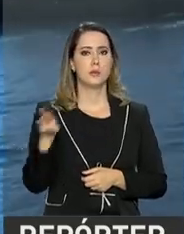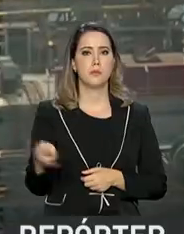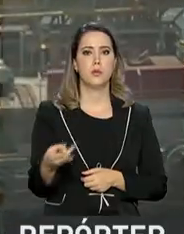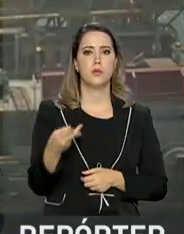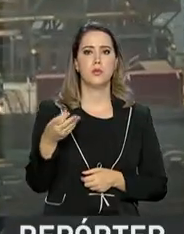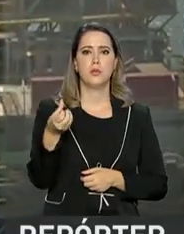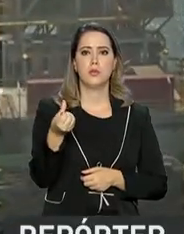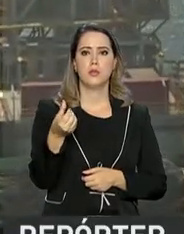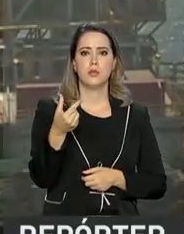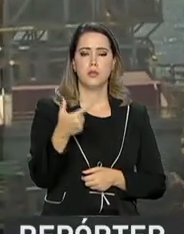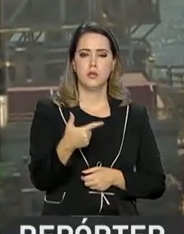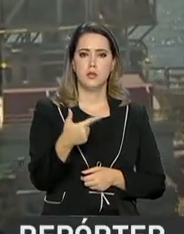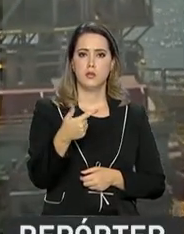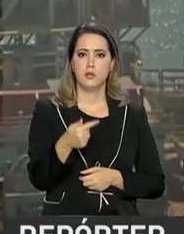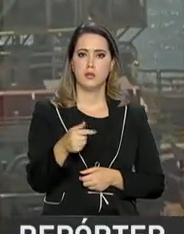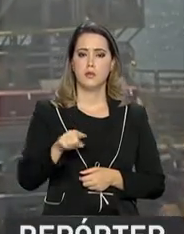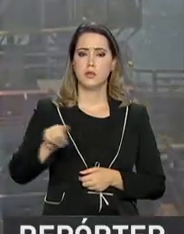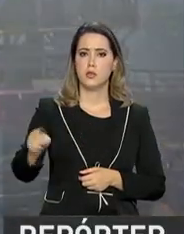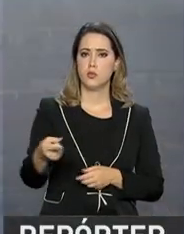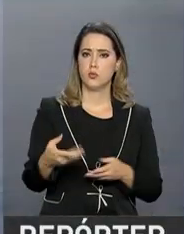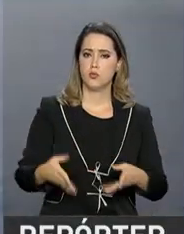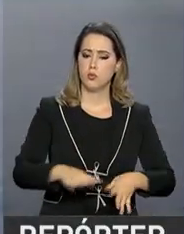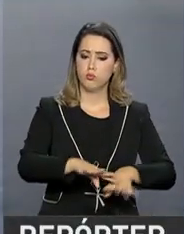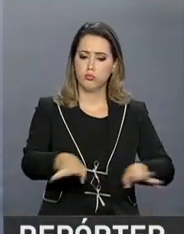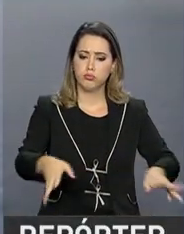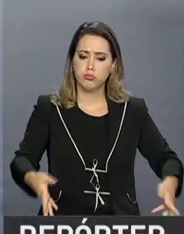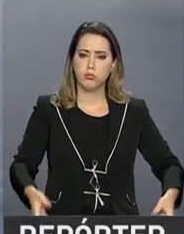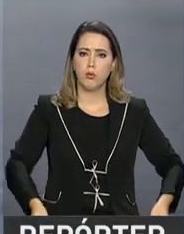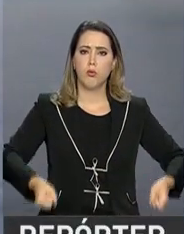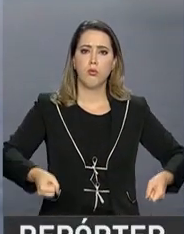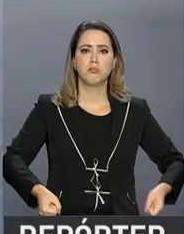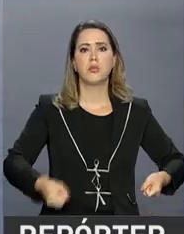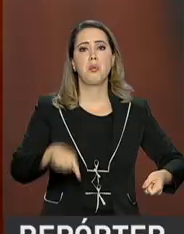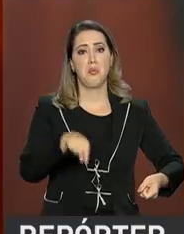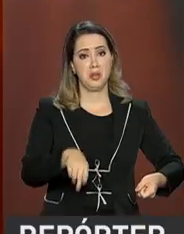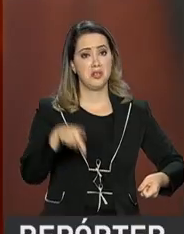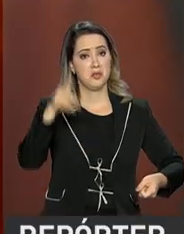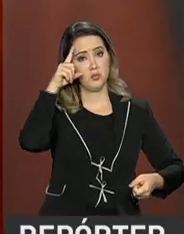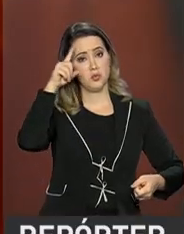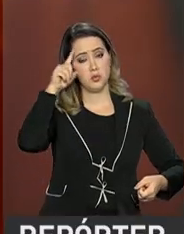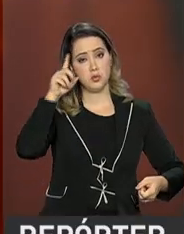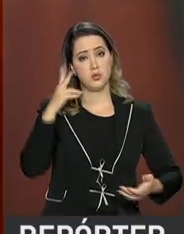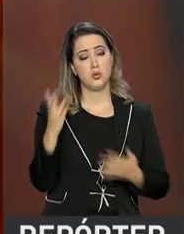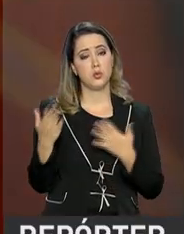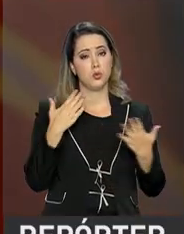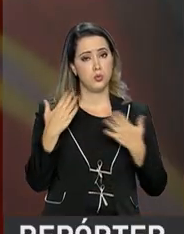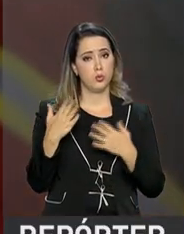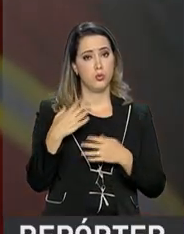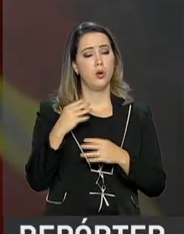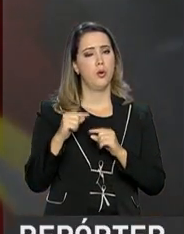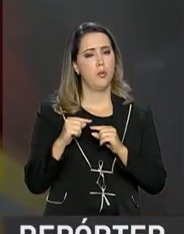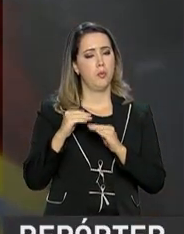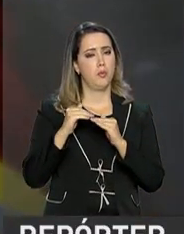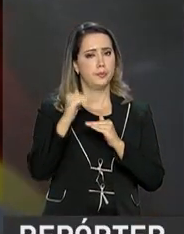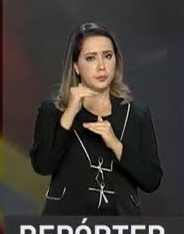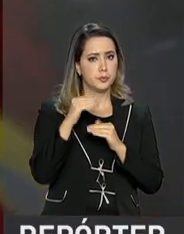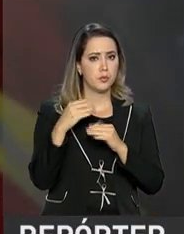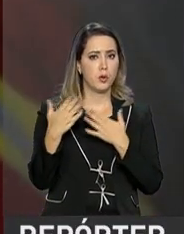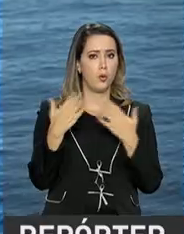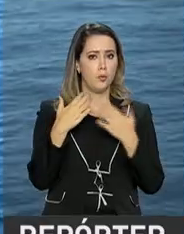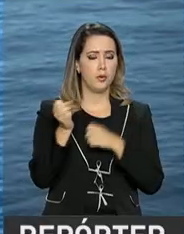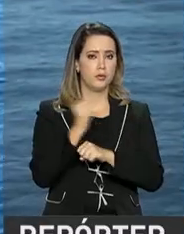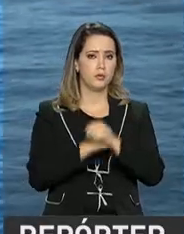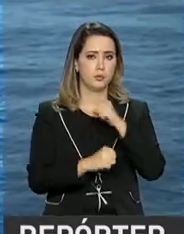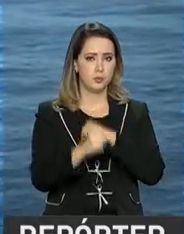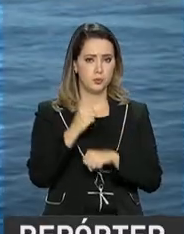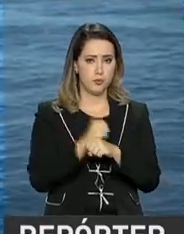e sete mil barris por dia aumento de 0,1 por cento em relação ao mesmo mês em 2016 já a produção de gás